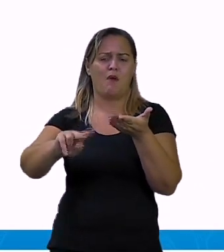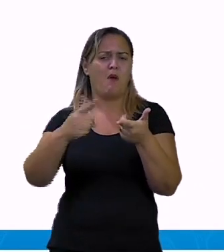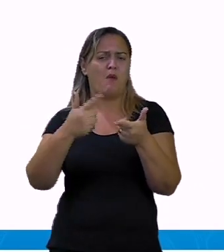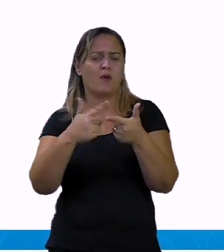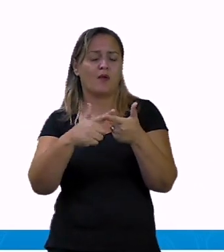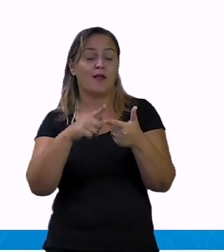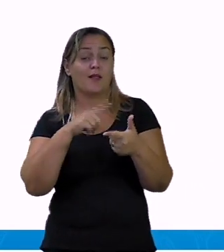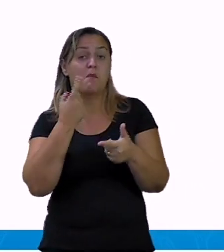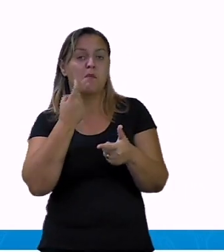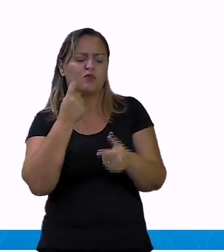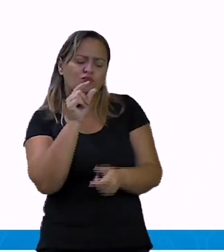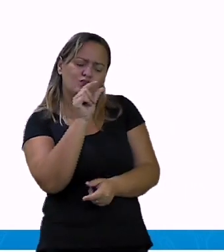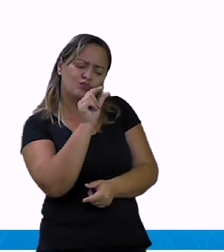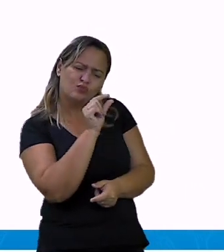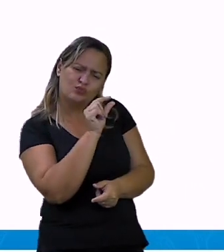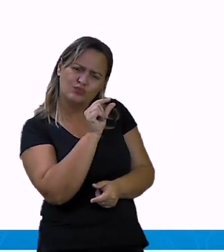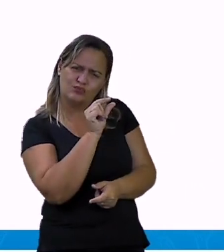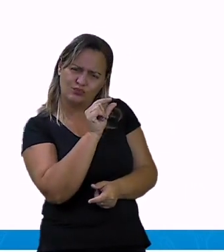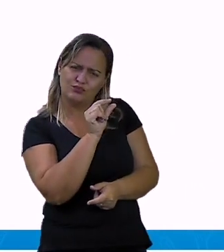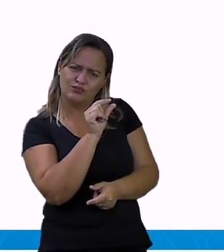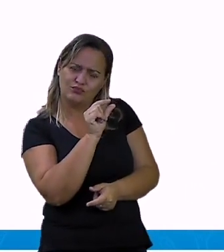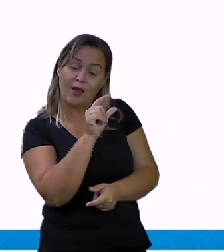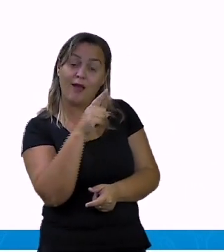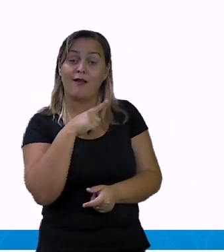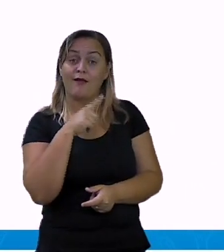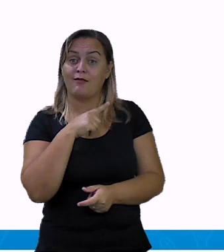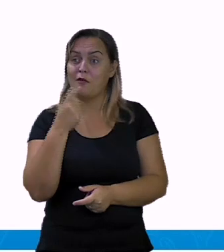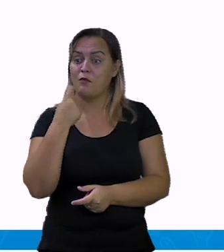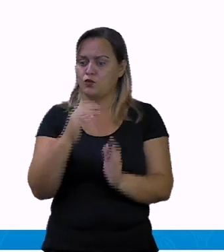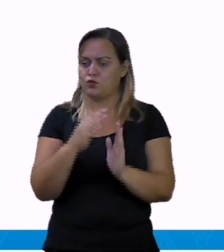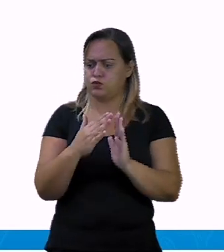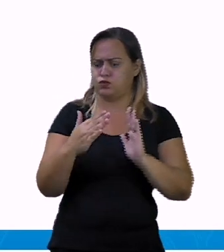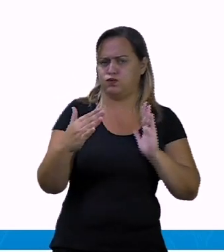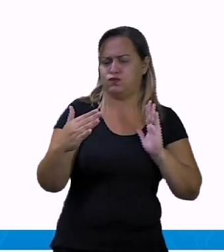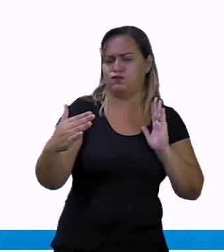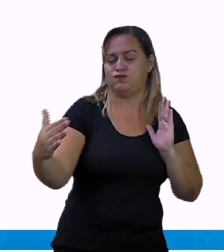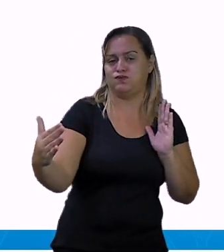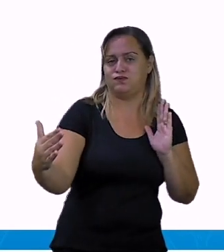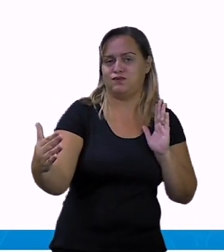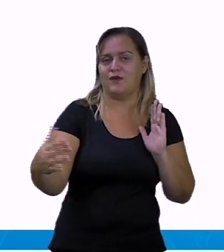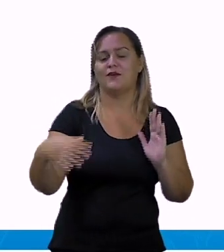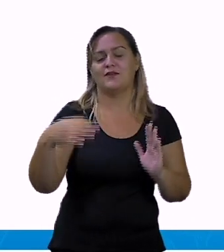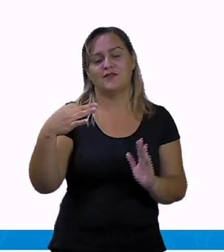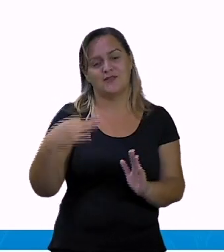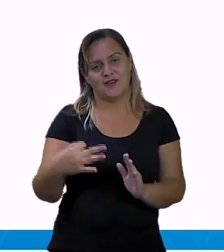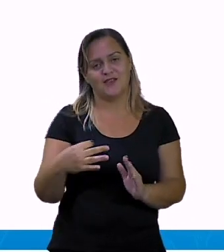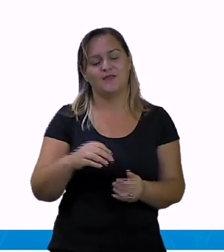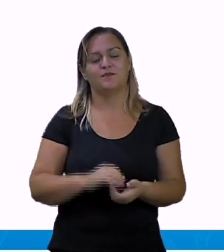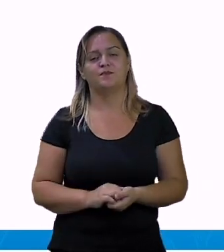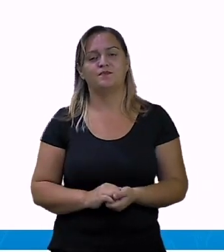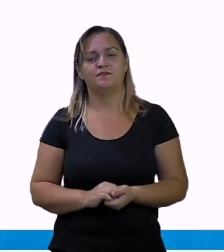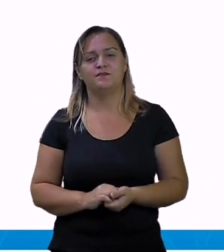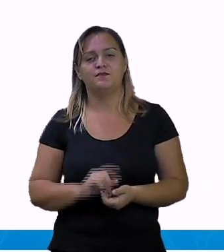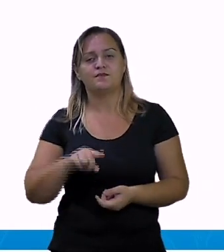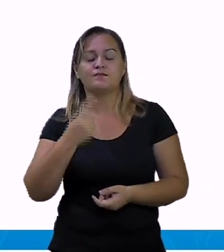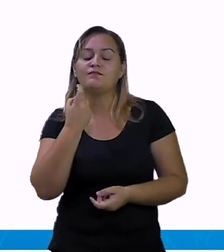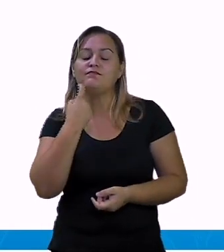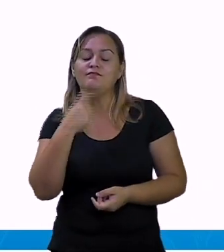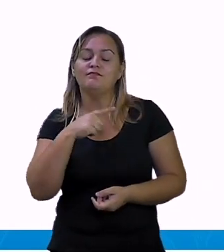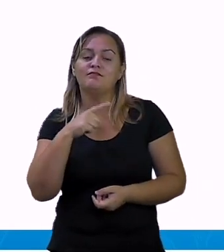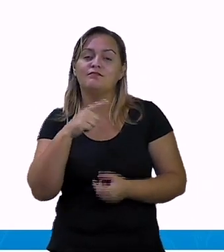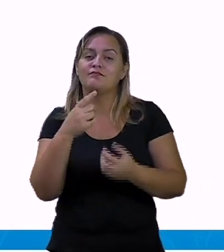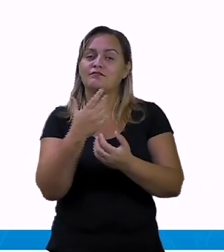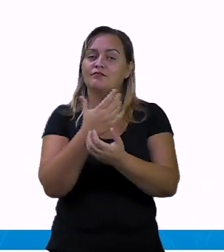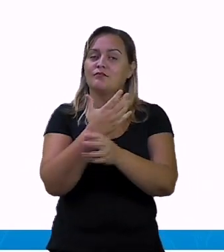mas também tem uns peixes enormes que estão inseridos aí nesses que possuem estrutura